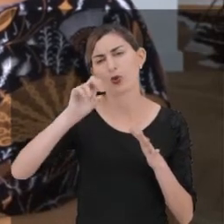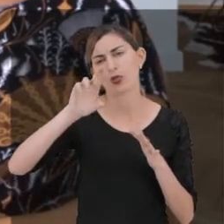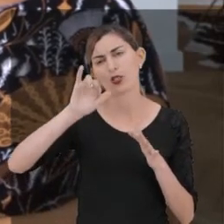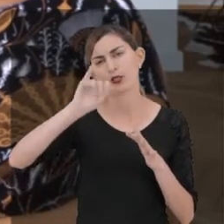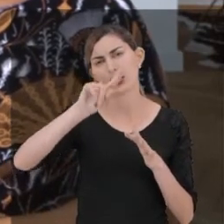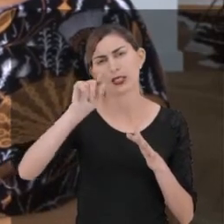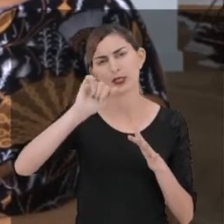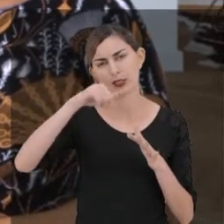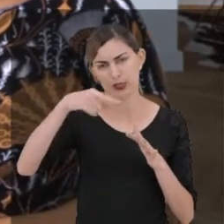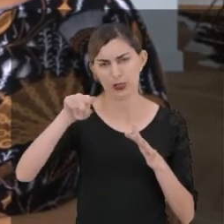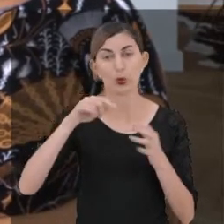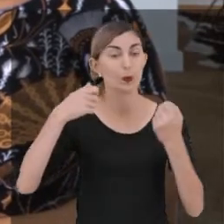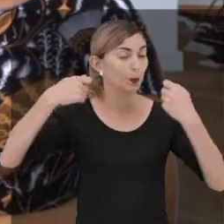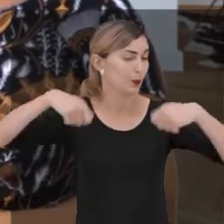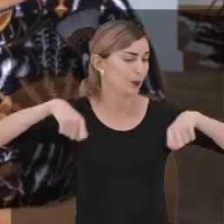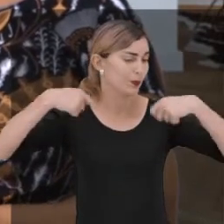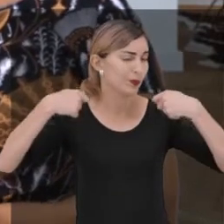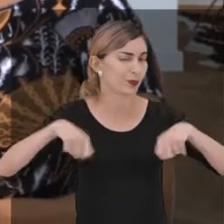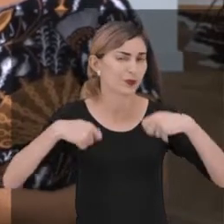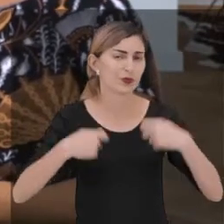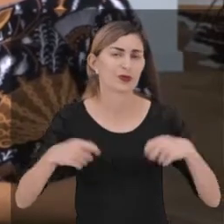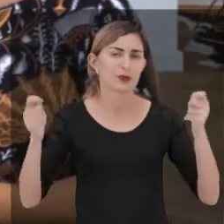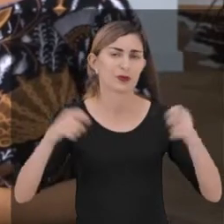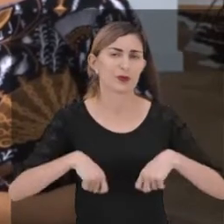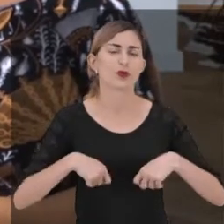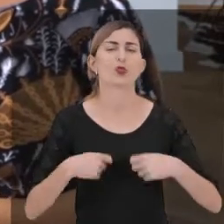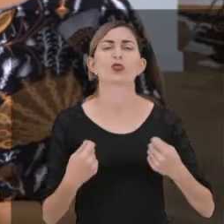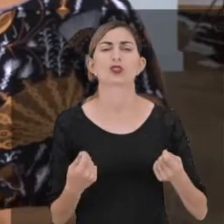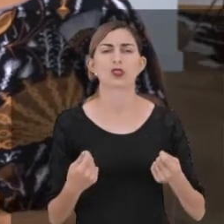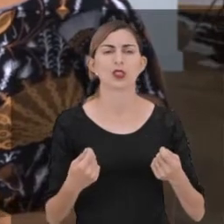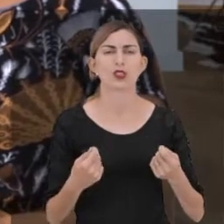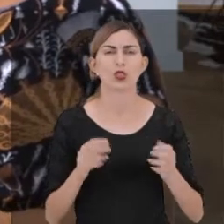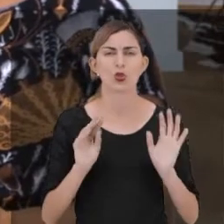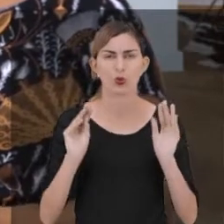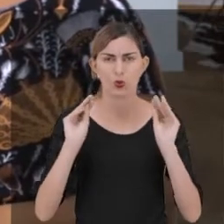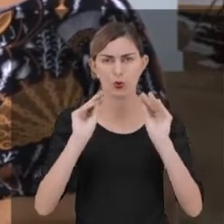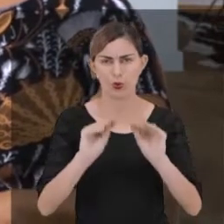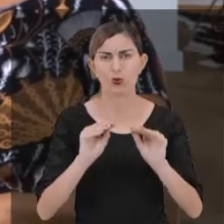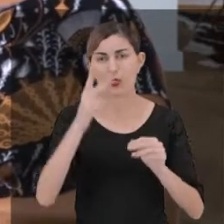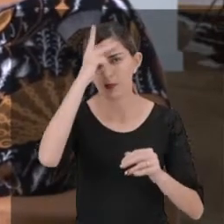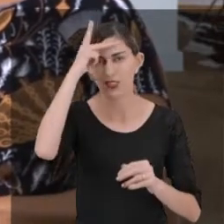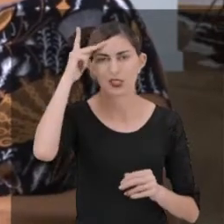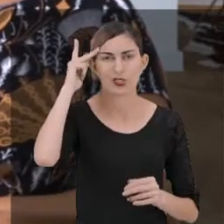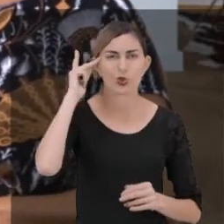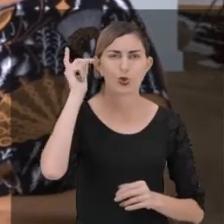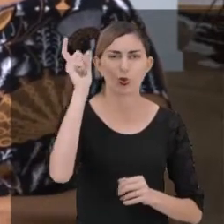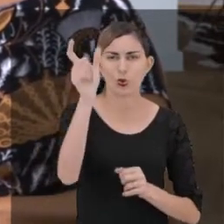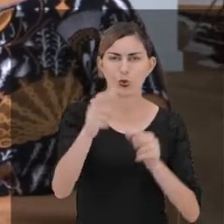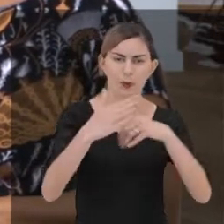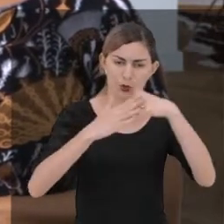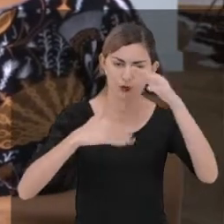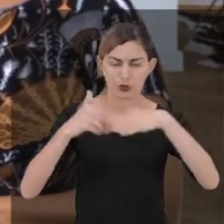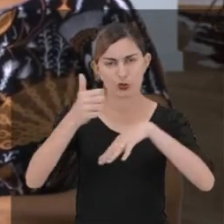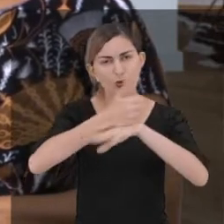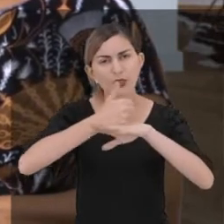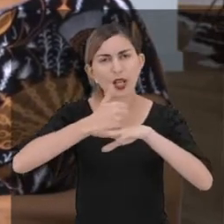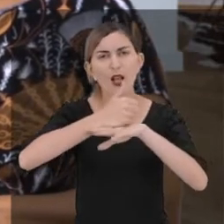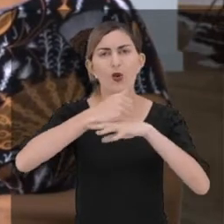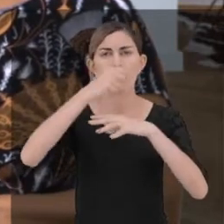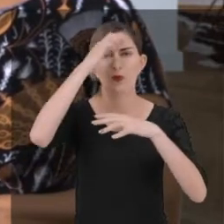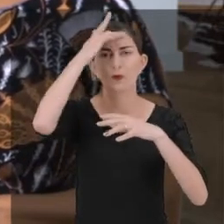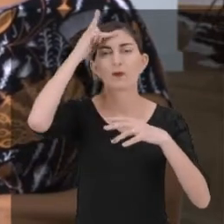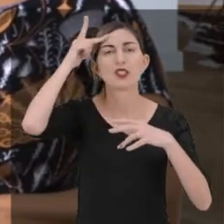que é muito necessária para que a gente possa imputar às pessoas, profissionais e